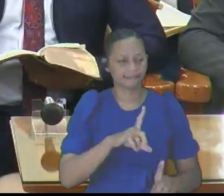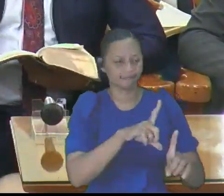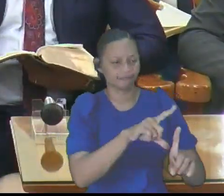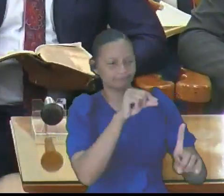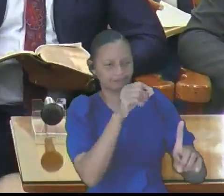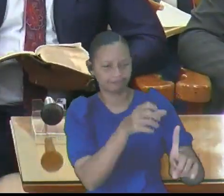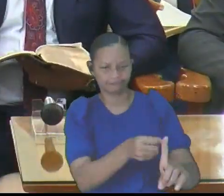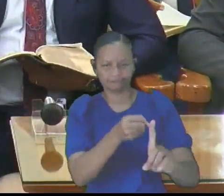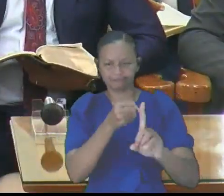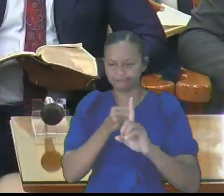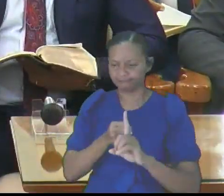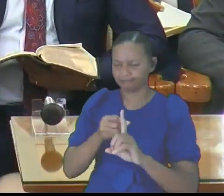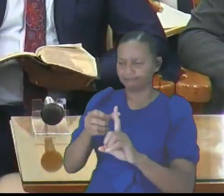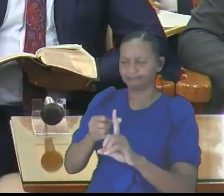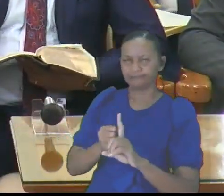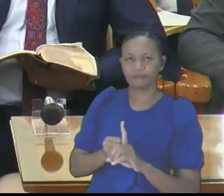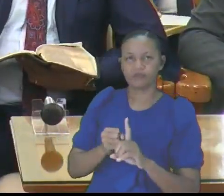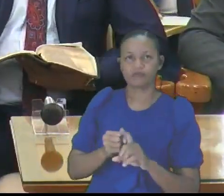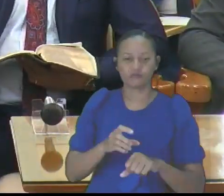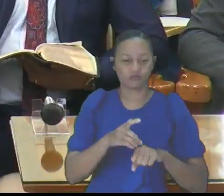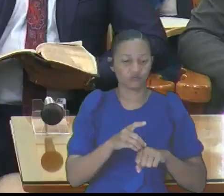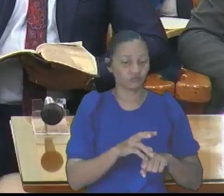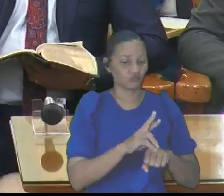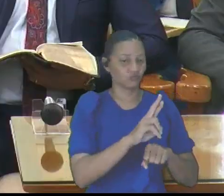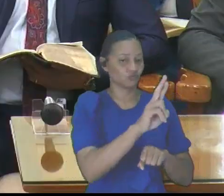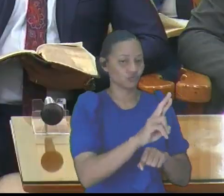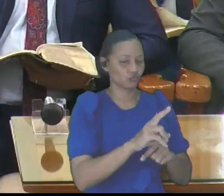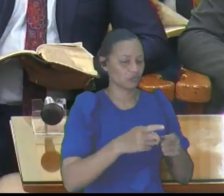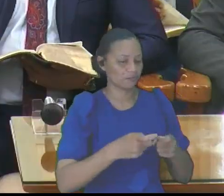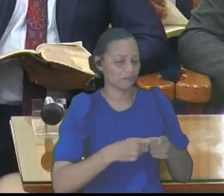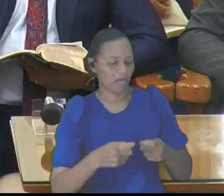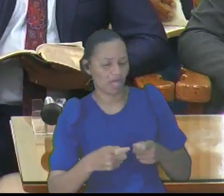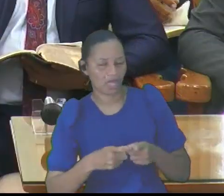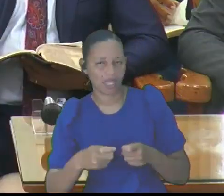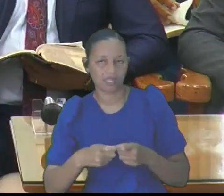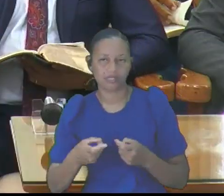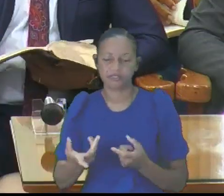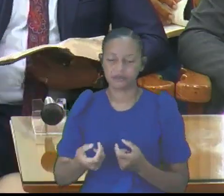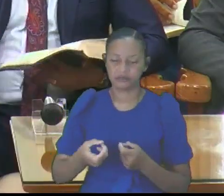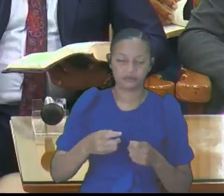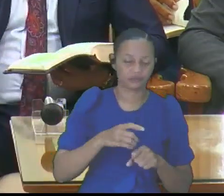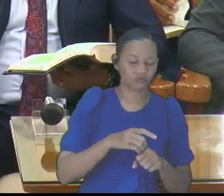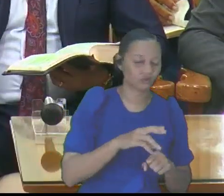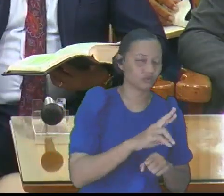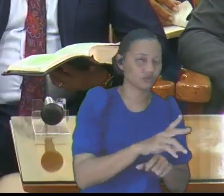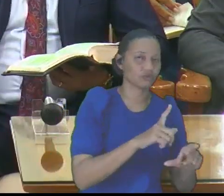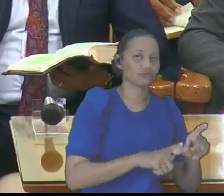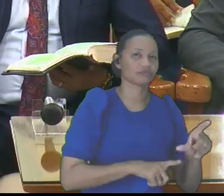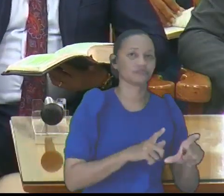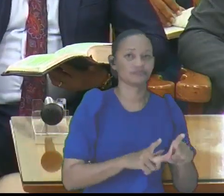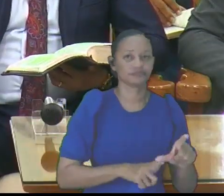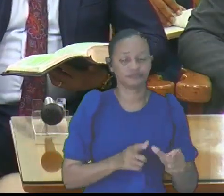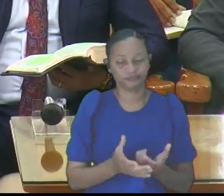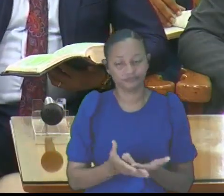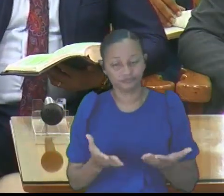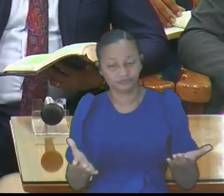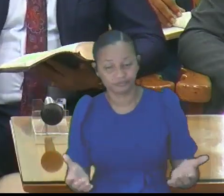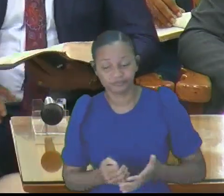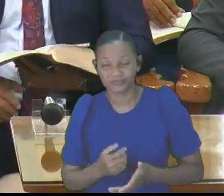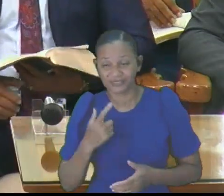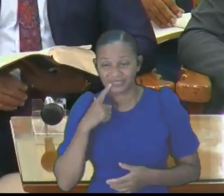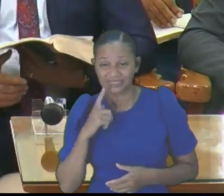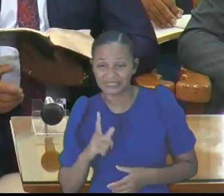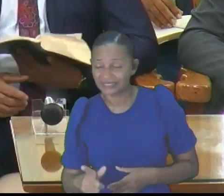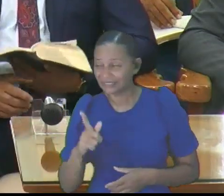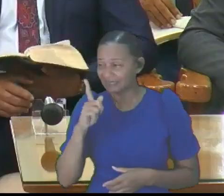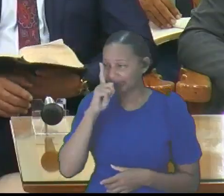é que levanta mestre? Doutor aqui não é doutor em medicina, não é doutor em letras. Doutor aqui no grego, no